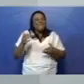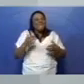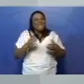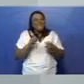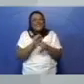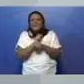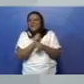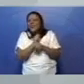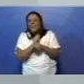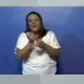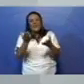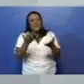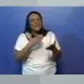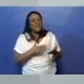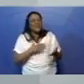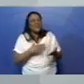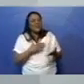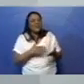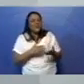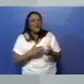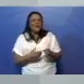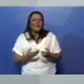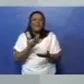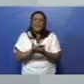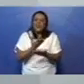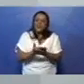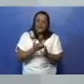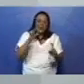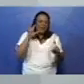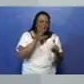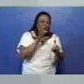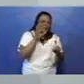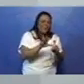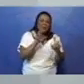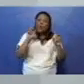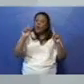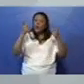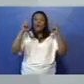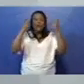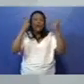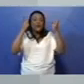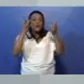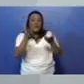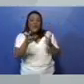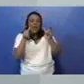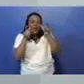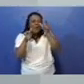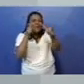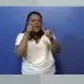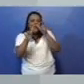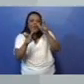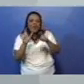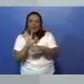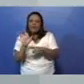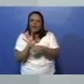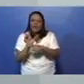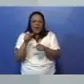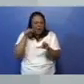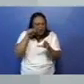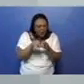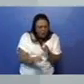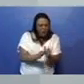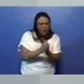estudar mitologia é muito divertido, que vocês possam, então, assistir filmes que falam sobre isso, livros, né, se aprofundem nesse